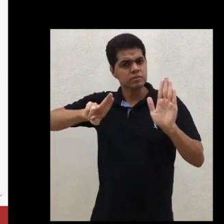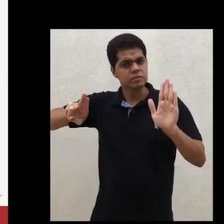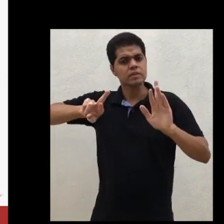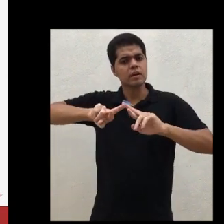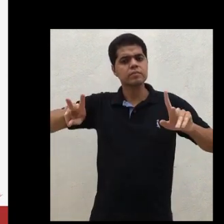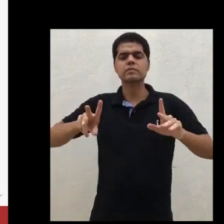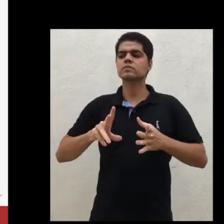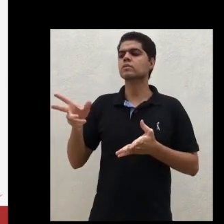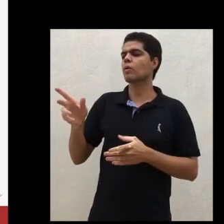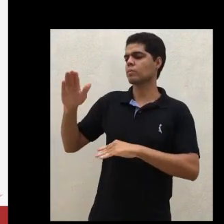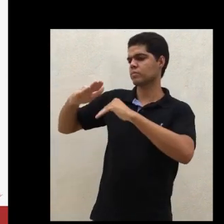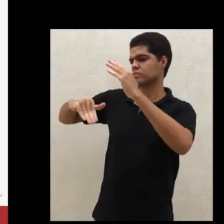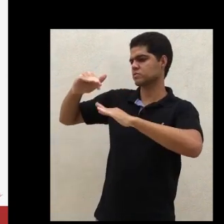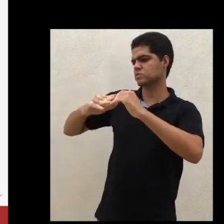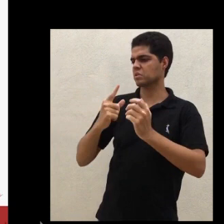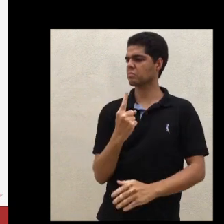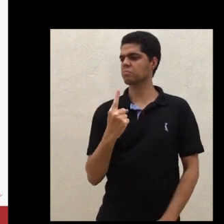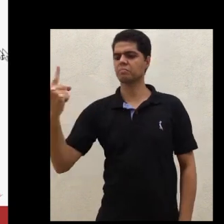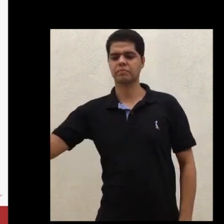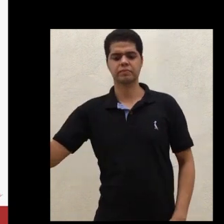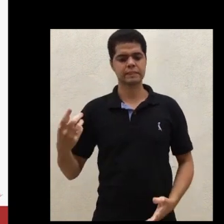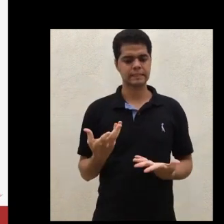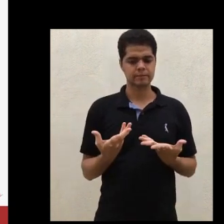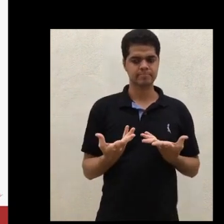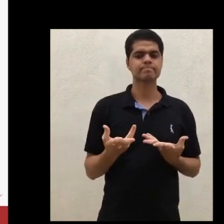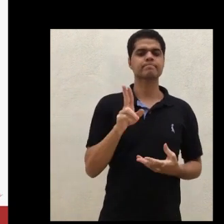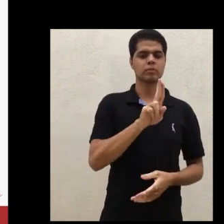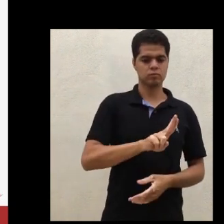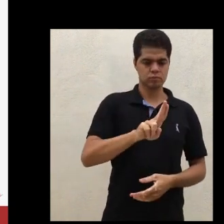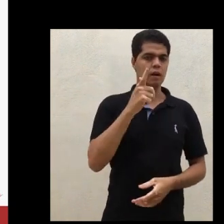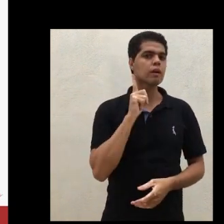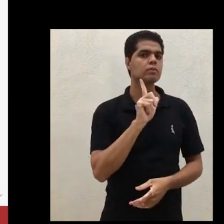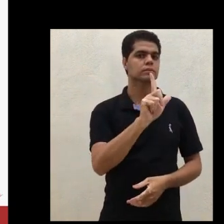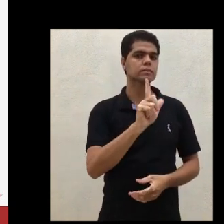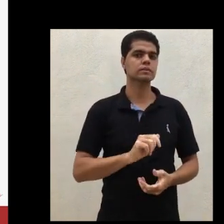eu possa usar o programa na ausência do especialista. Né?